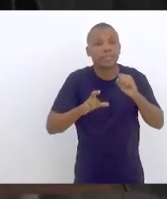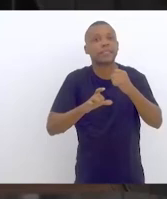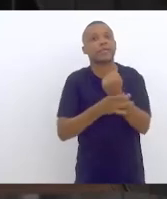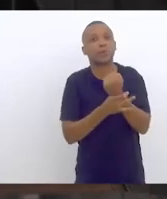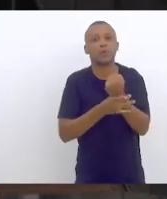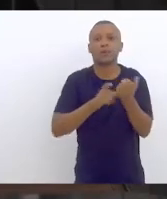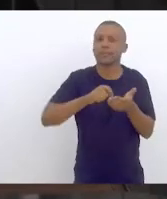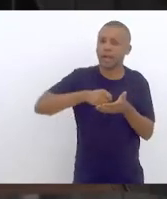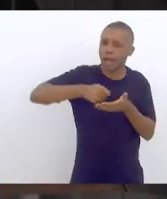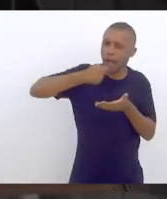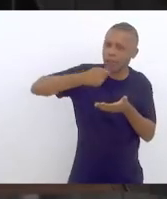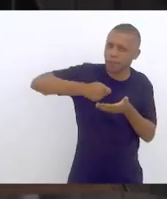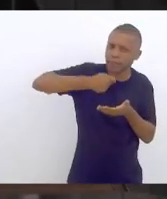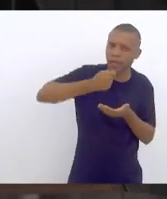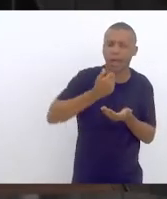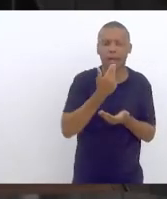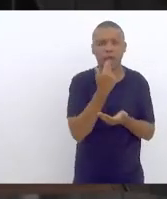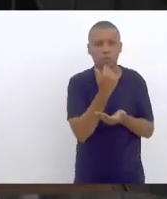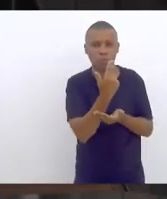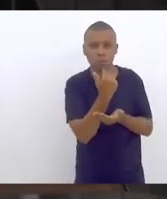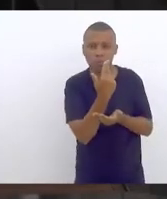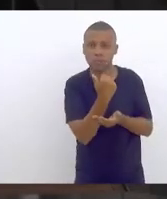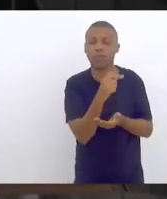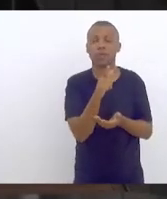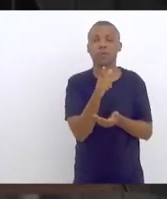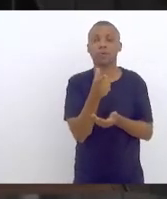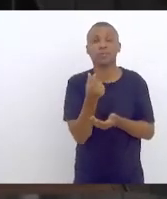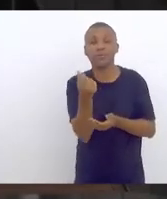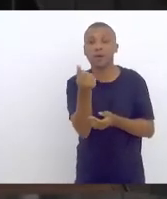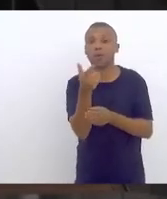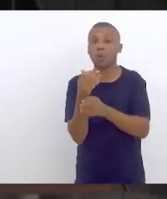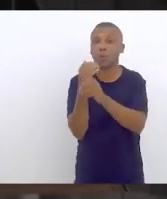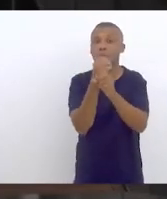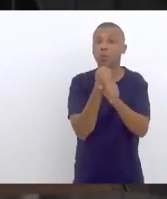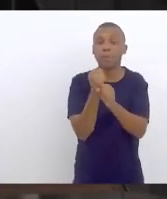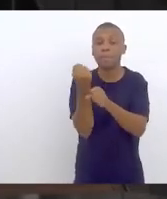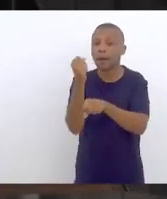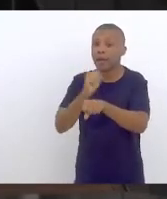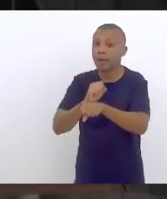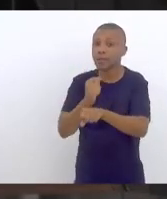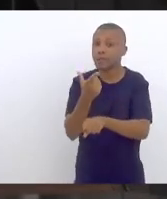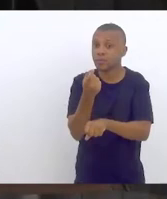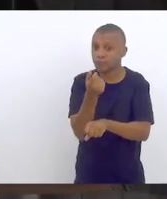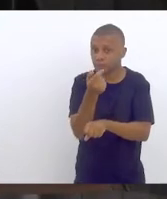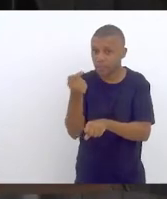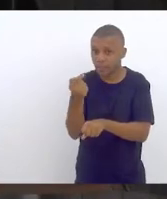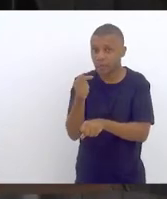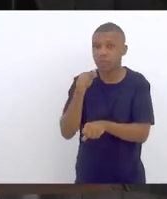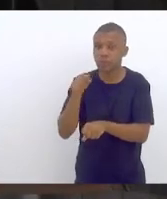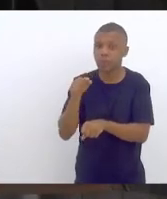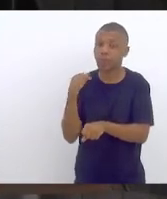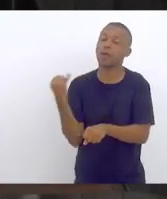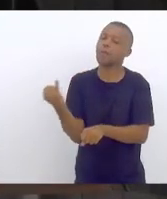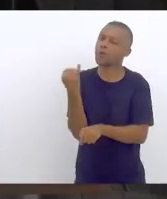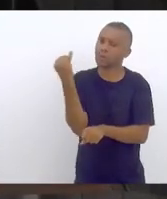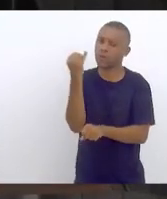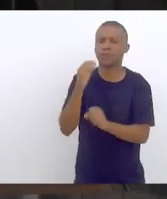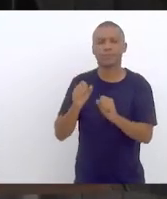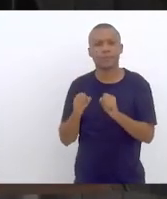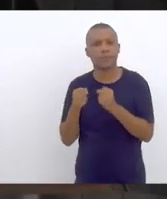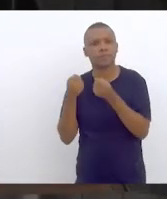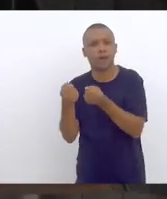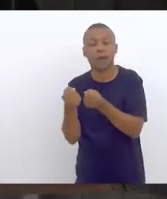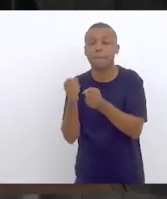nutricional com este valor per capitagnado desde 2017 essa é uma coisa importante também é se programar para o orçamento de